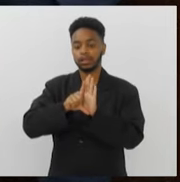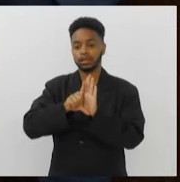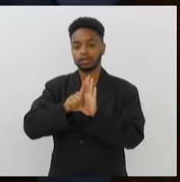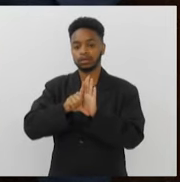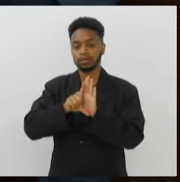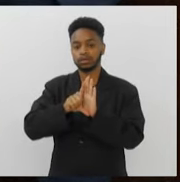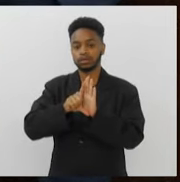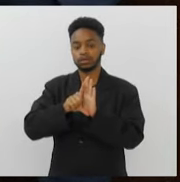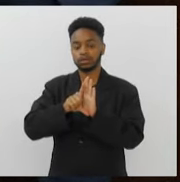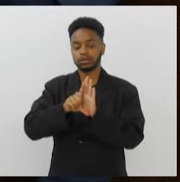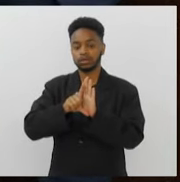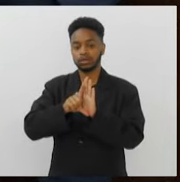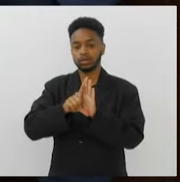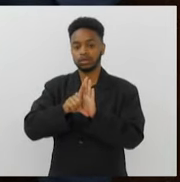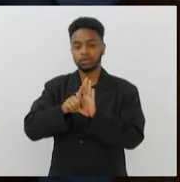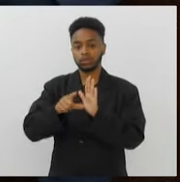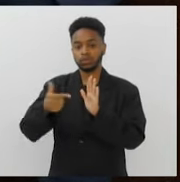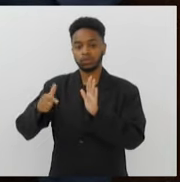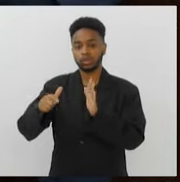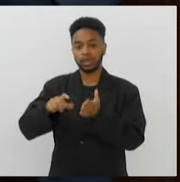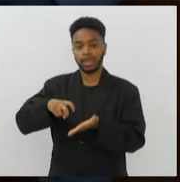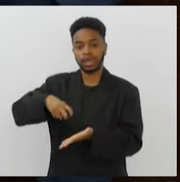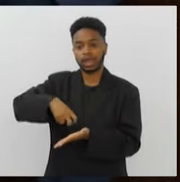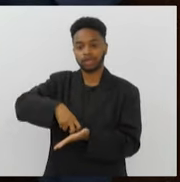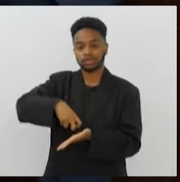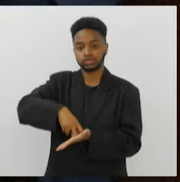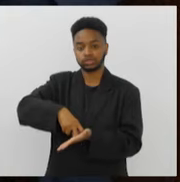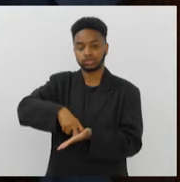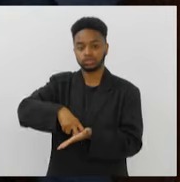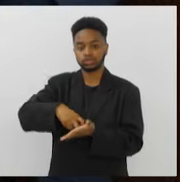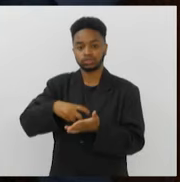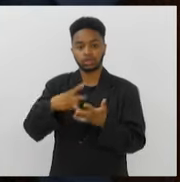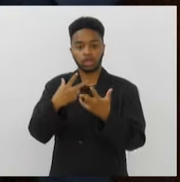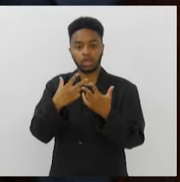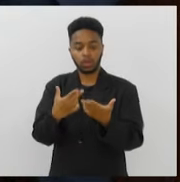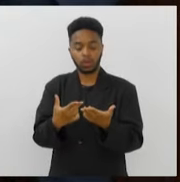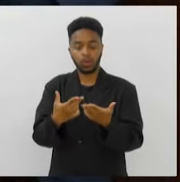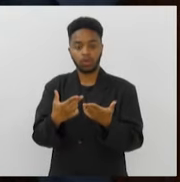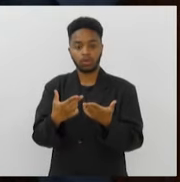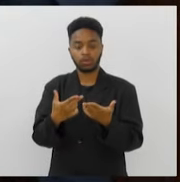não penaliza da forma como que foi ultimamente